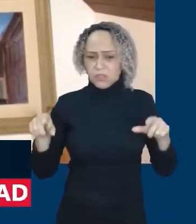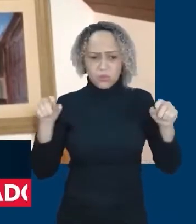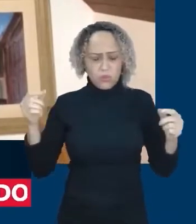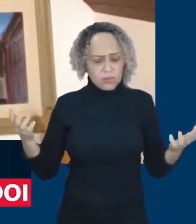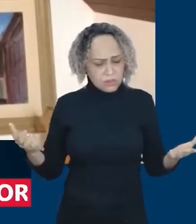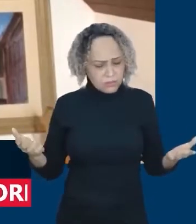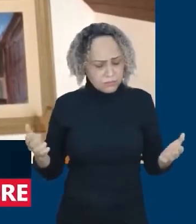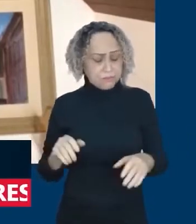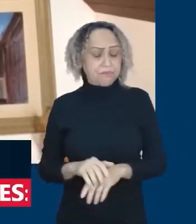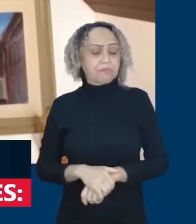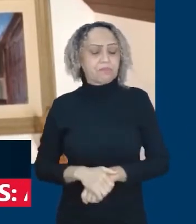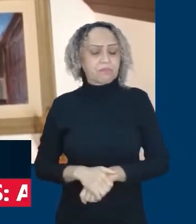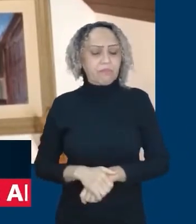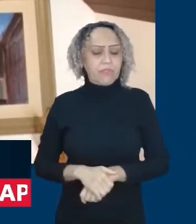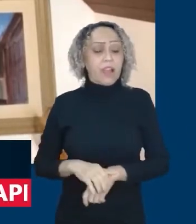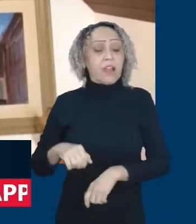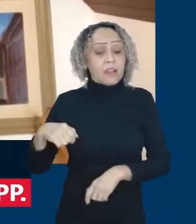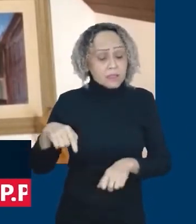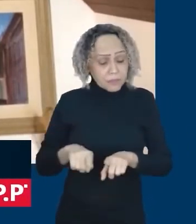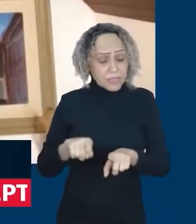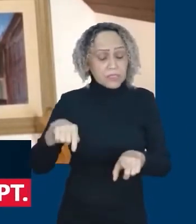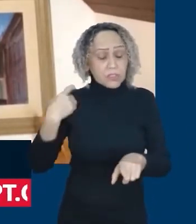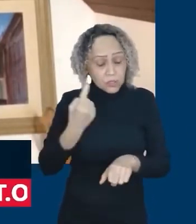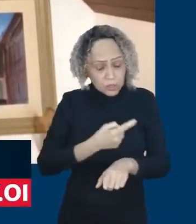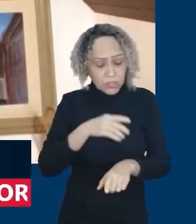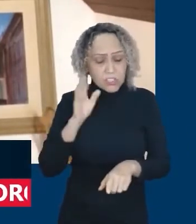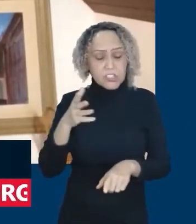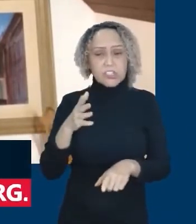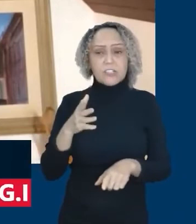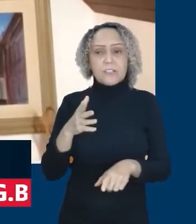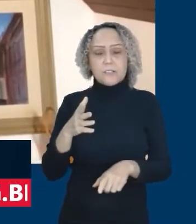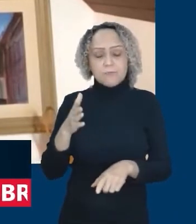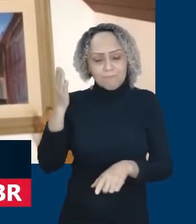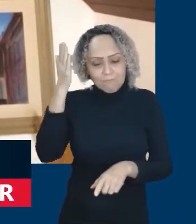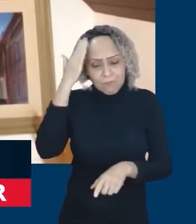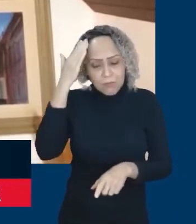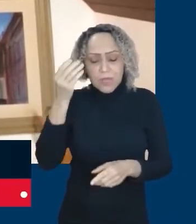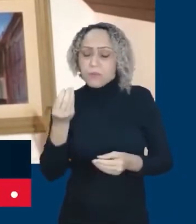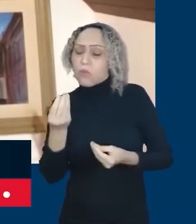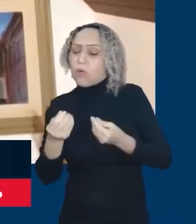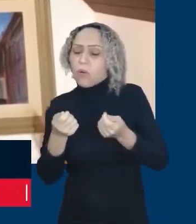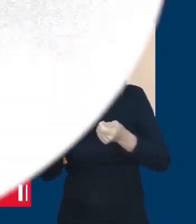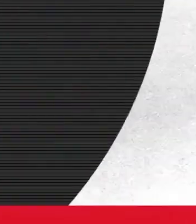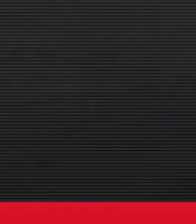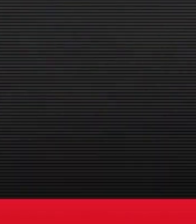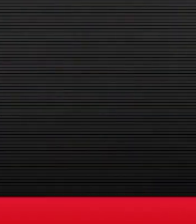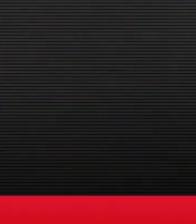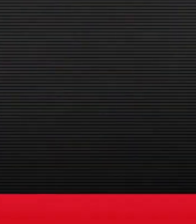fizemos uma vez. E com o conhecimento acumulado, podemos fazer outra vez.